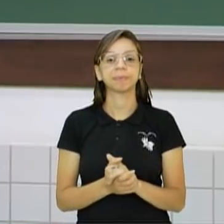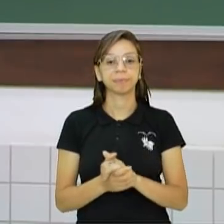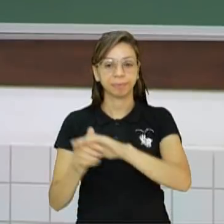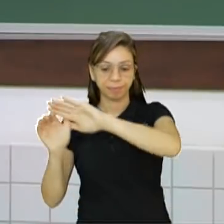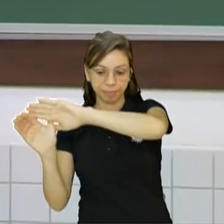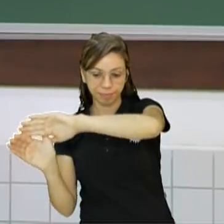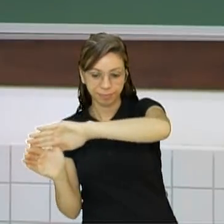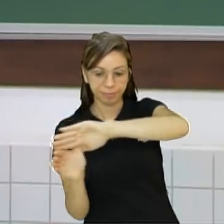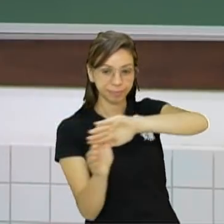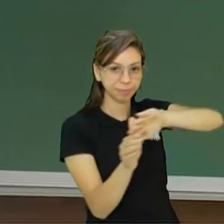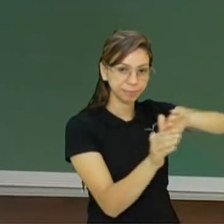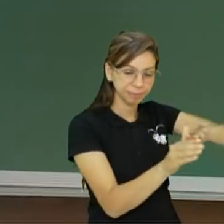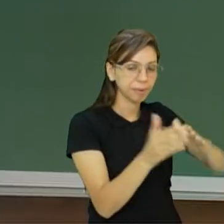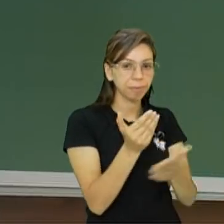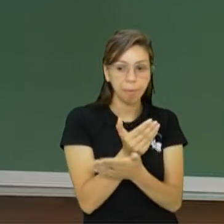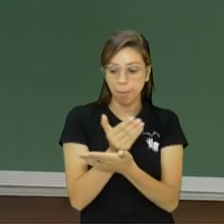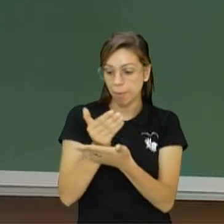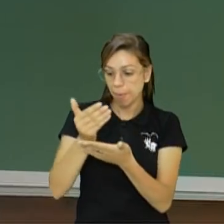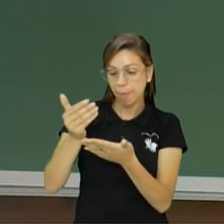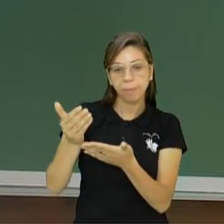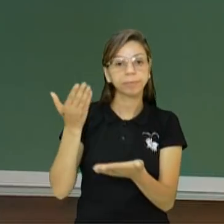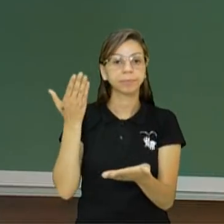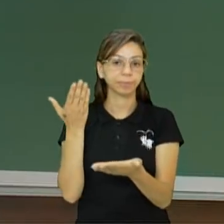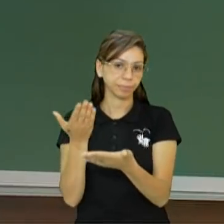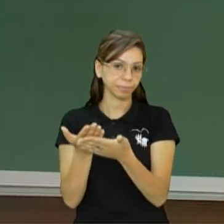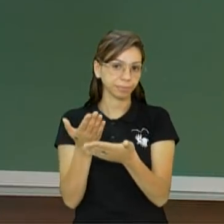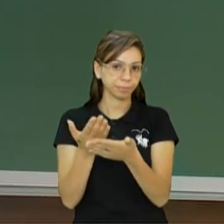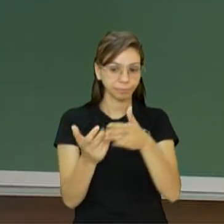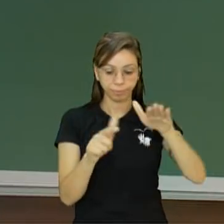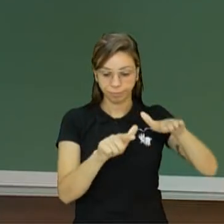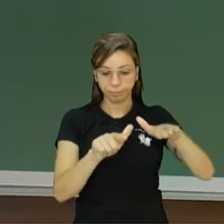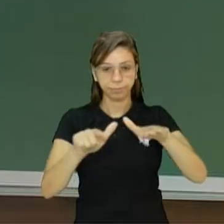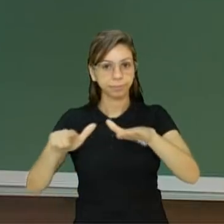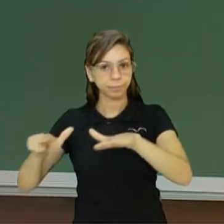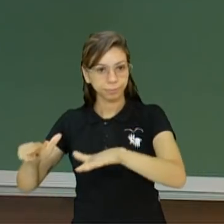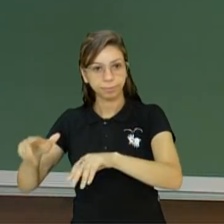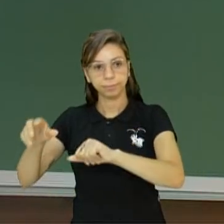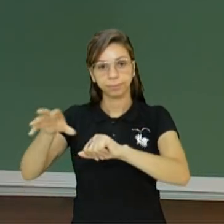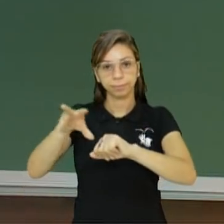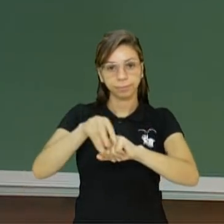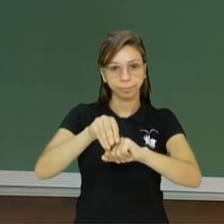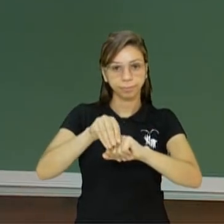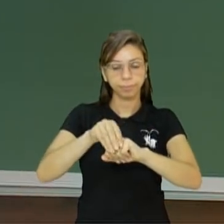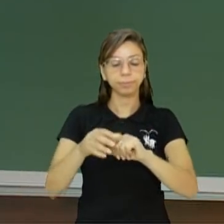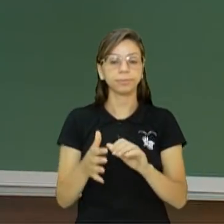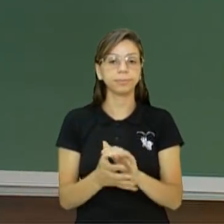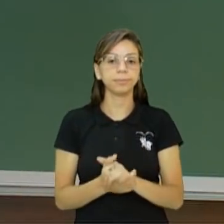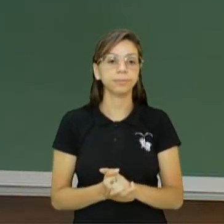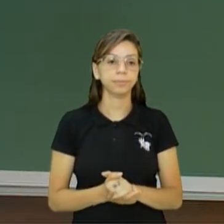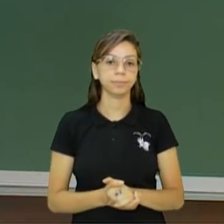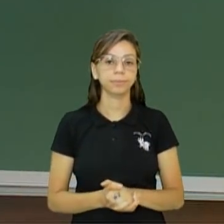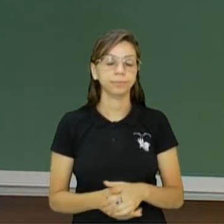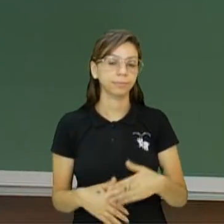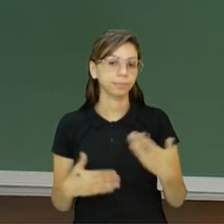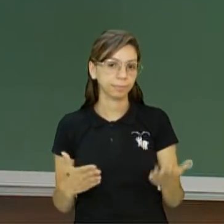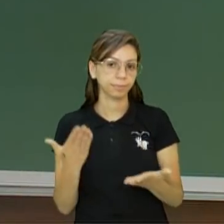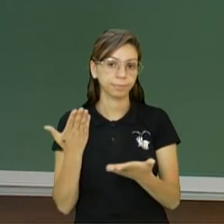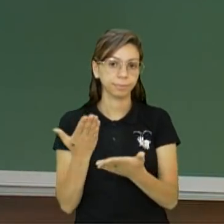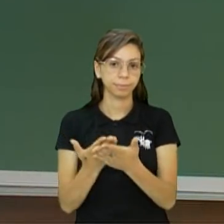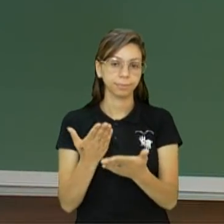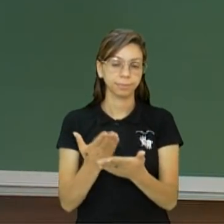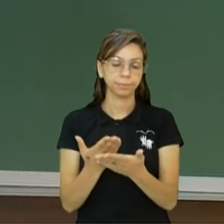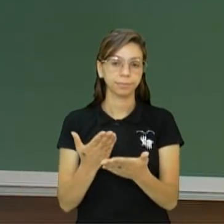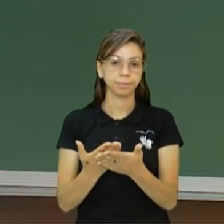para mais uma aula da Semana do Conhecimento. Então, nós estávamos estudando ali